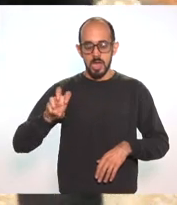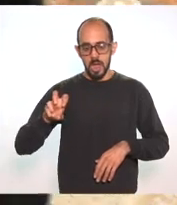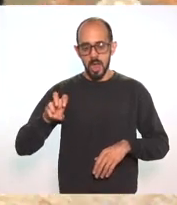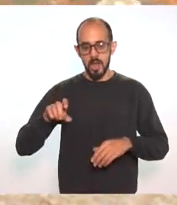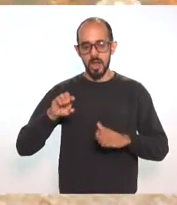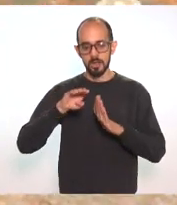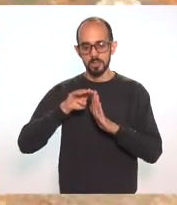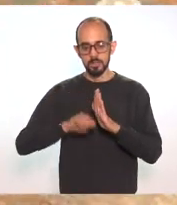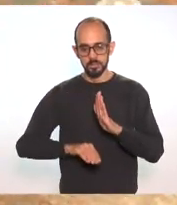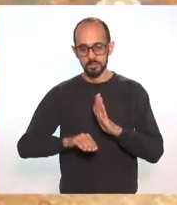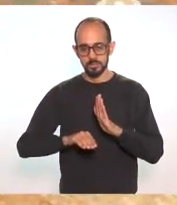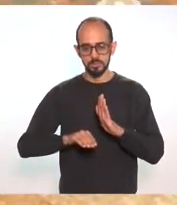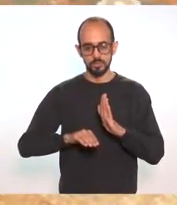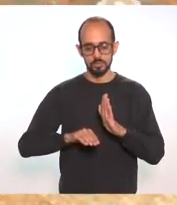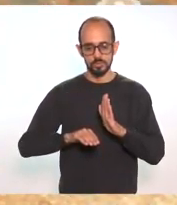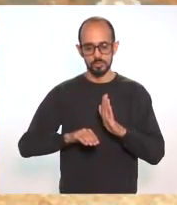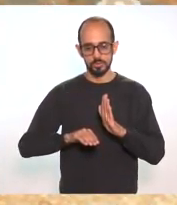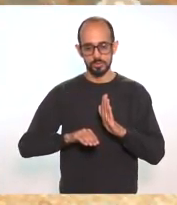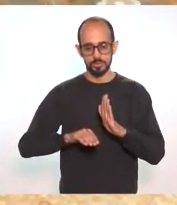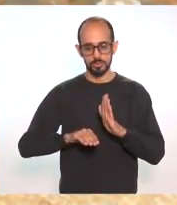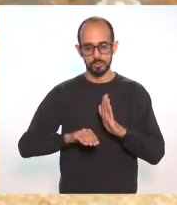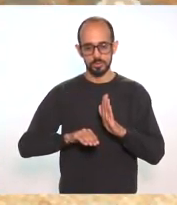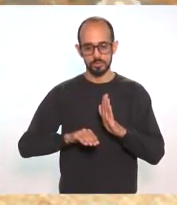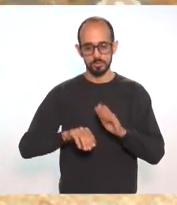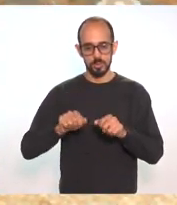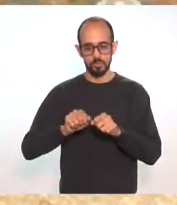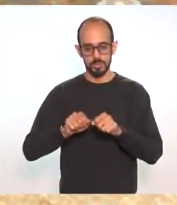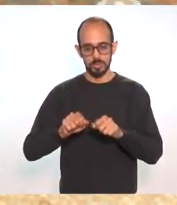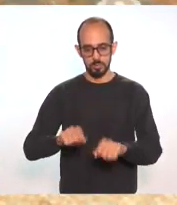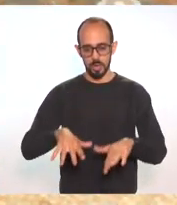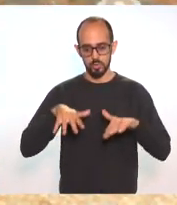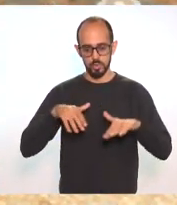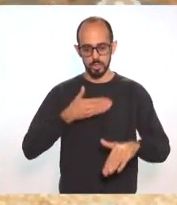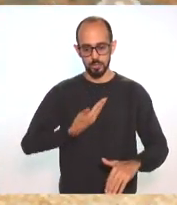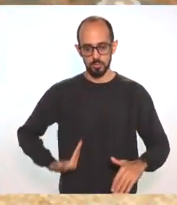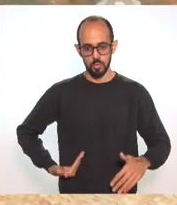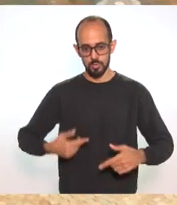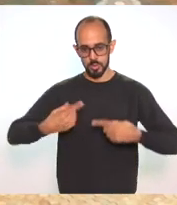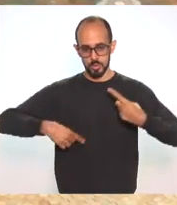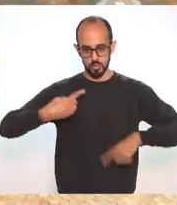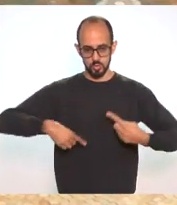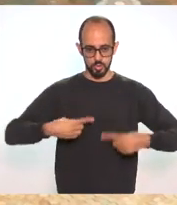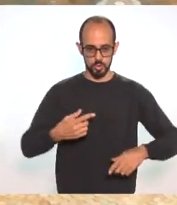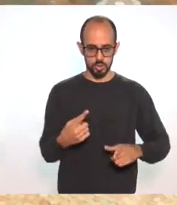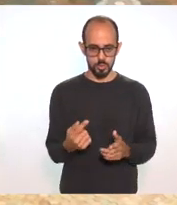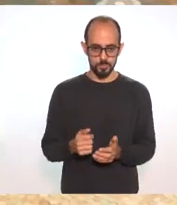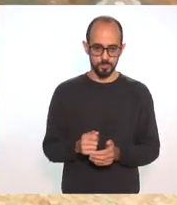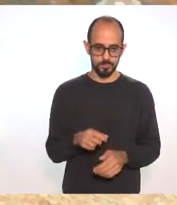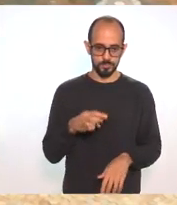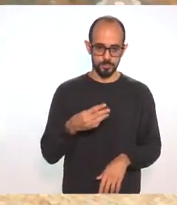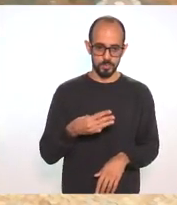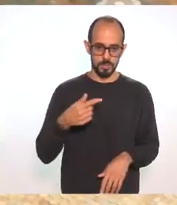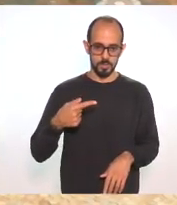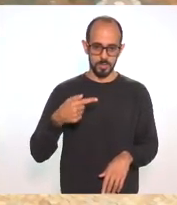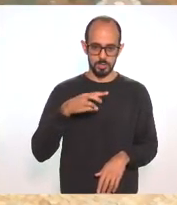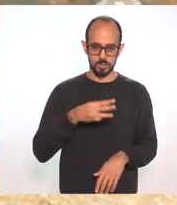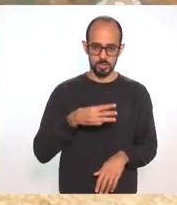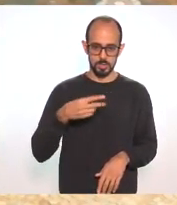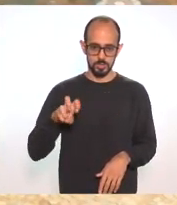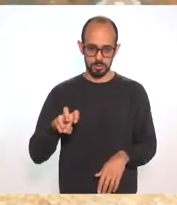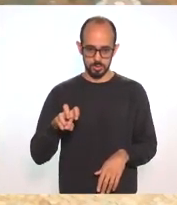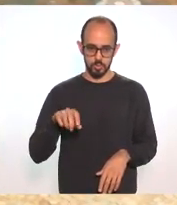que nós pudéssemos fazer uma audiência pública e podermos discutir. É o 3735, eu